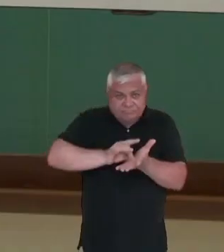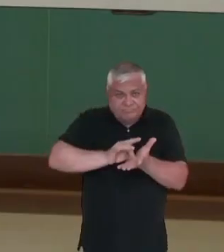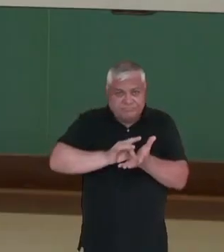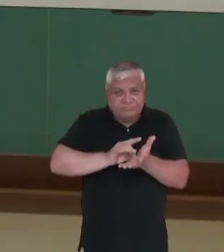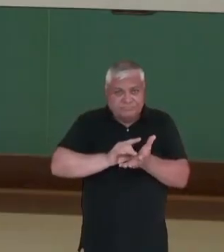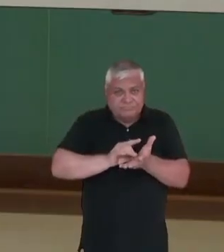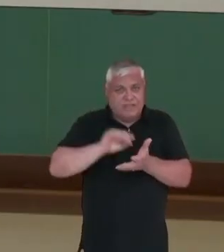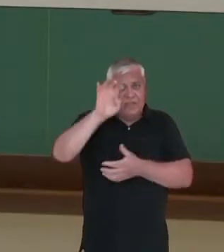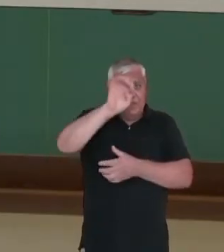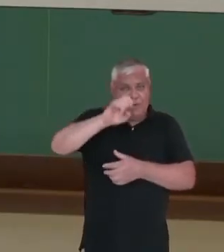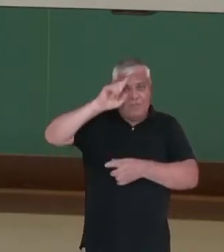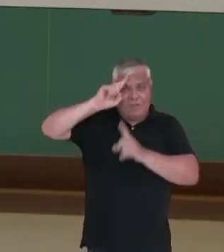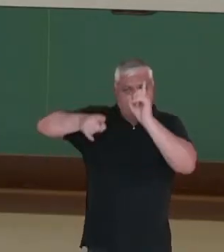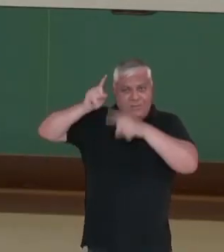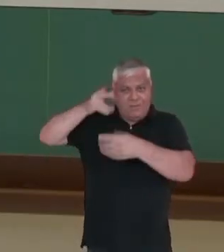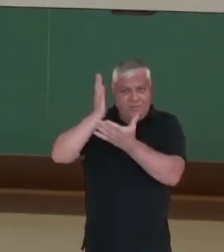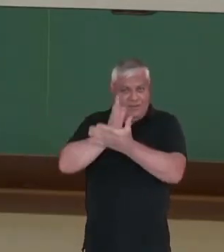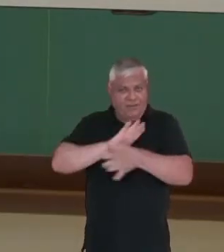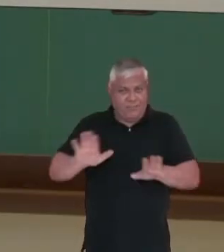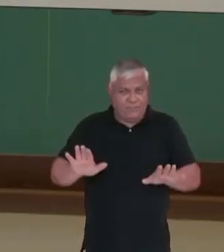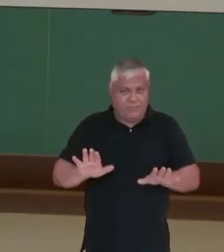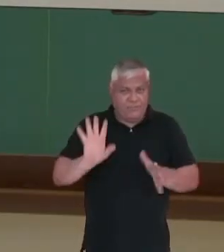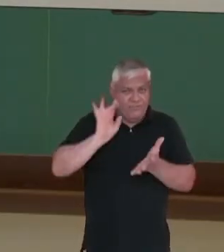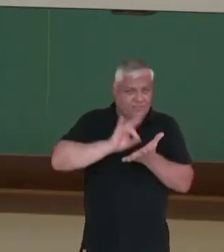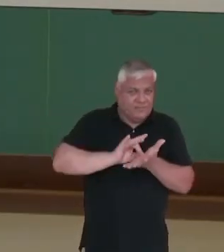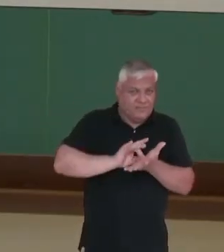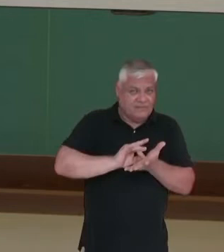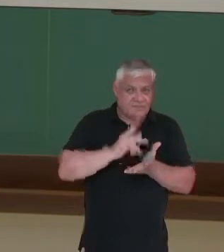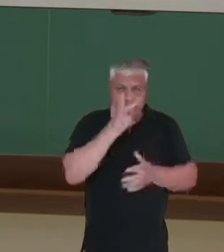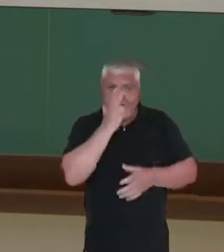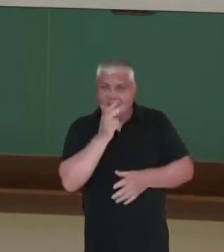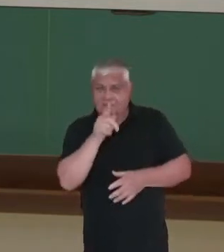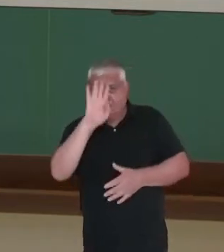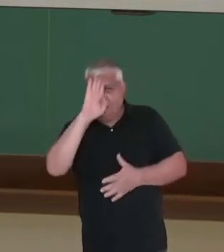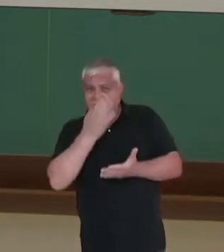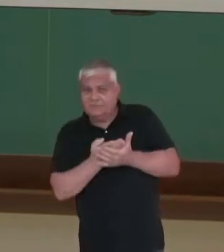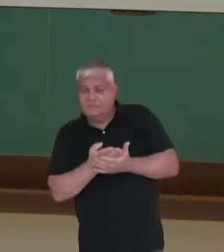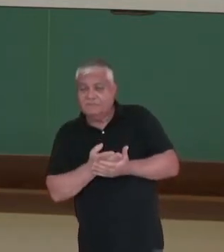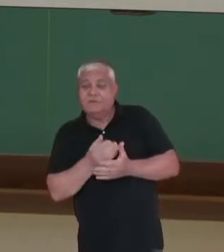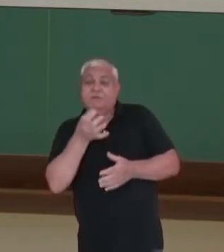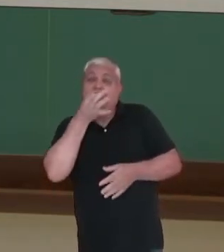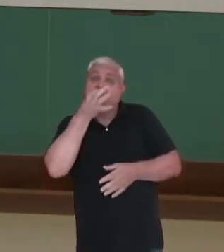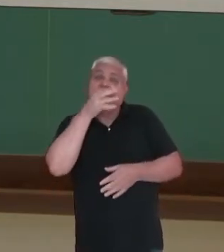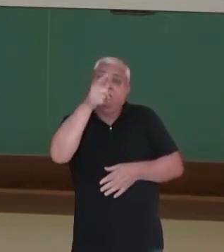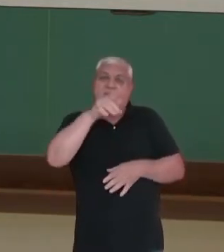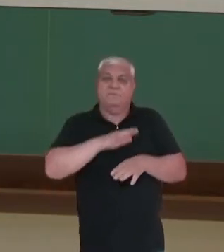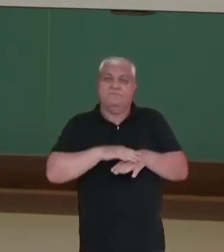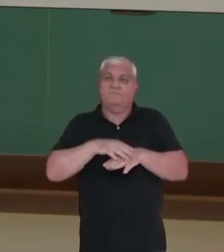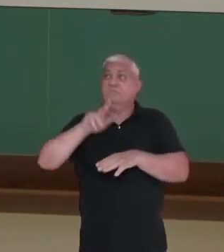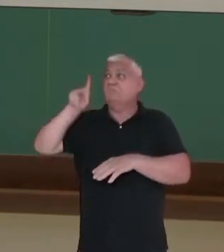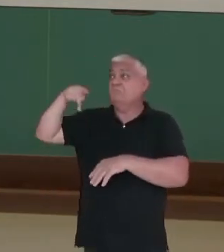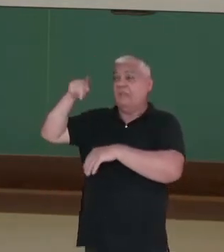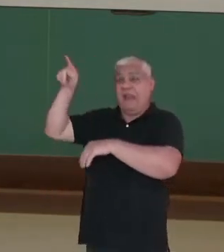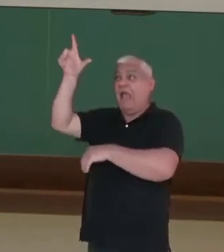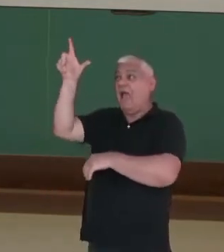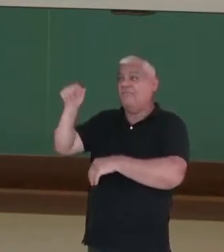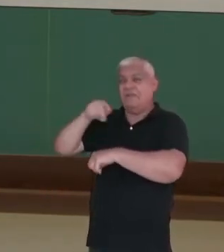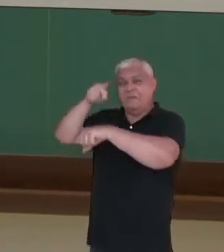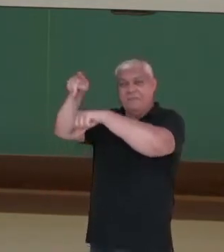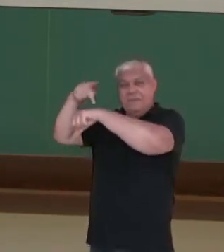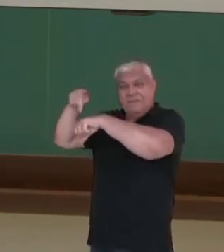países europeus. Então imagine, né, antes de você escrever aí, né, será que esses países ficando, entre aspas,